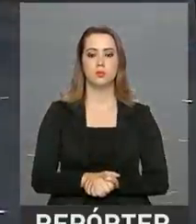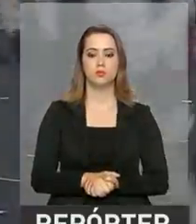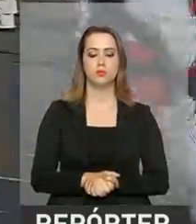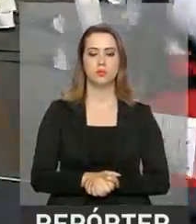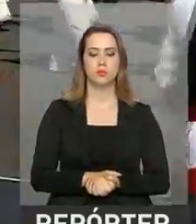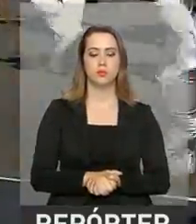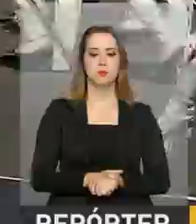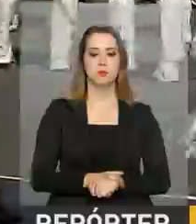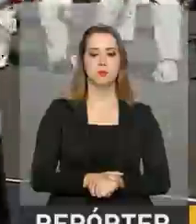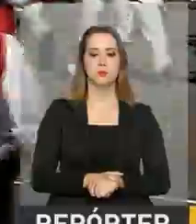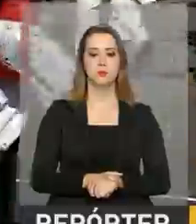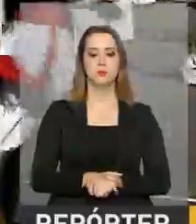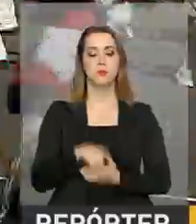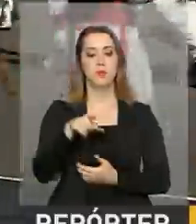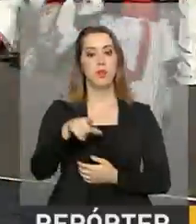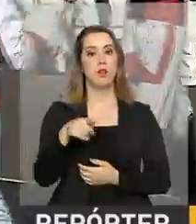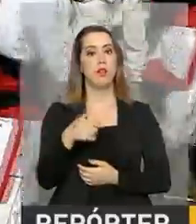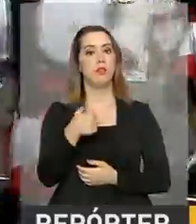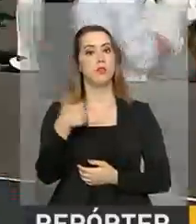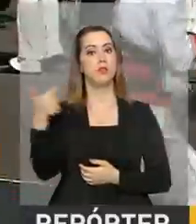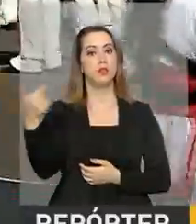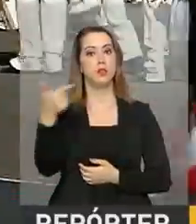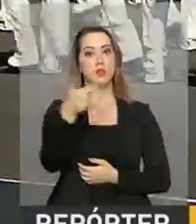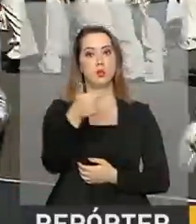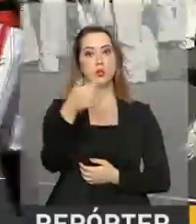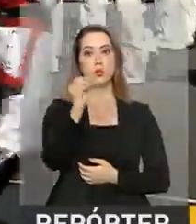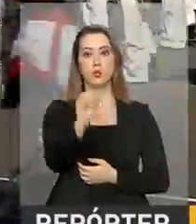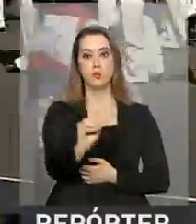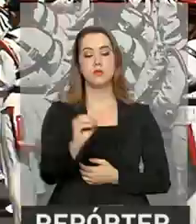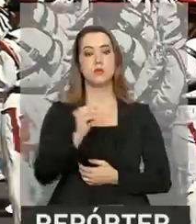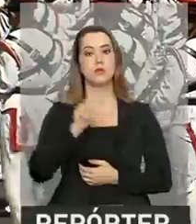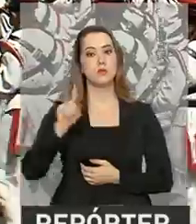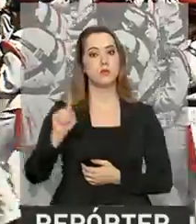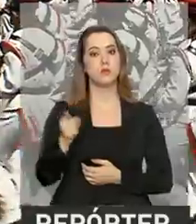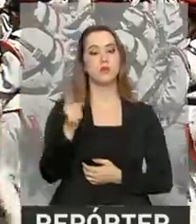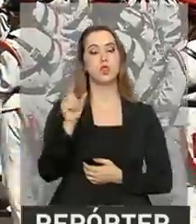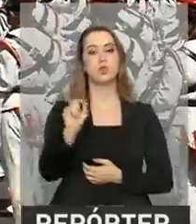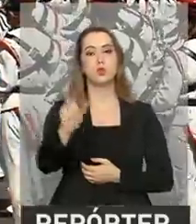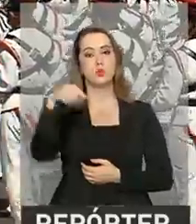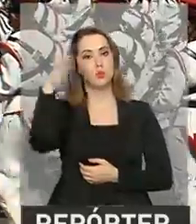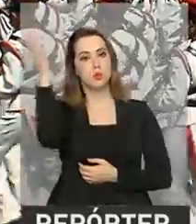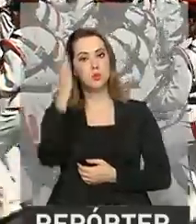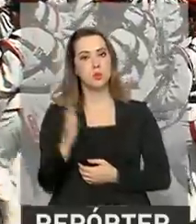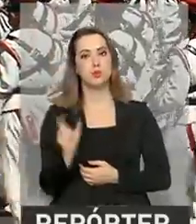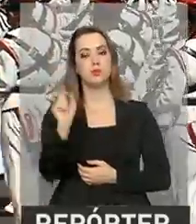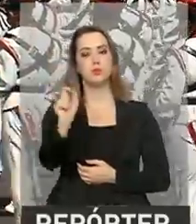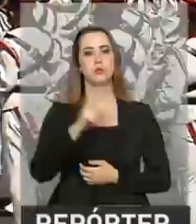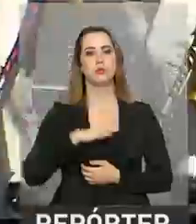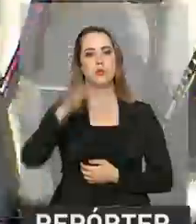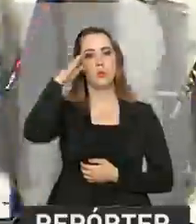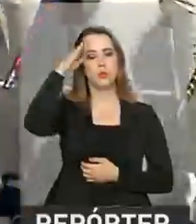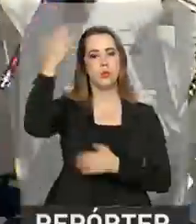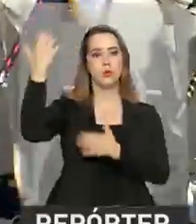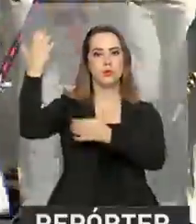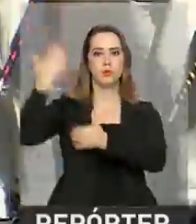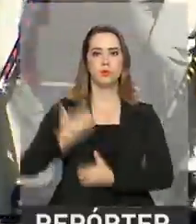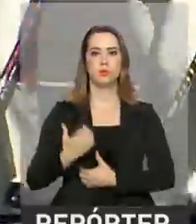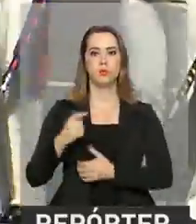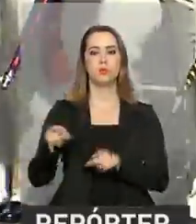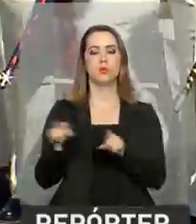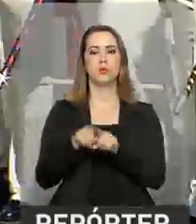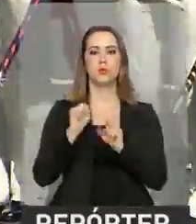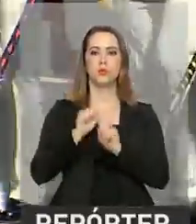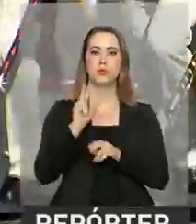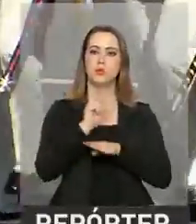militares eles são cerca de 220.000 em todo o país os soldados do exército são responsáveis por funções como